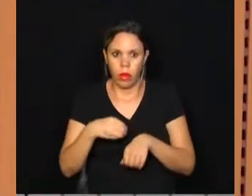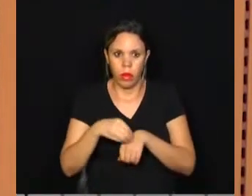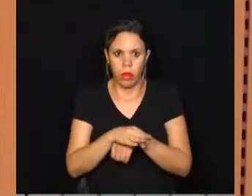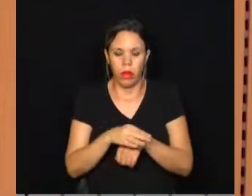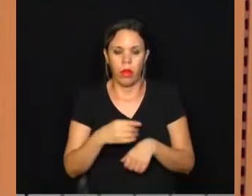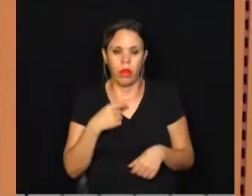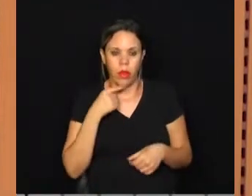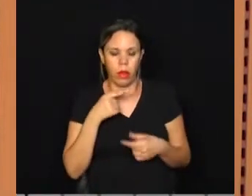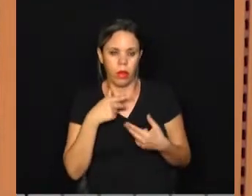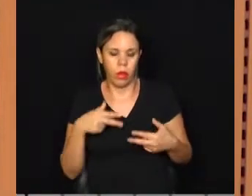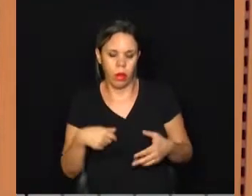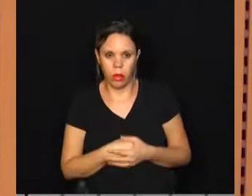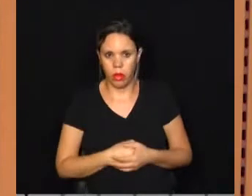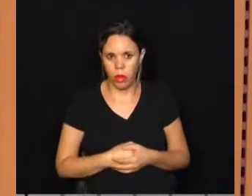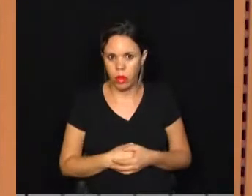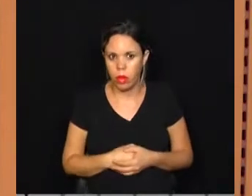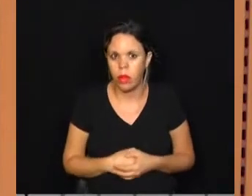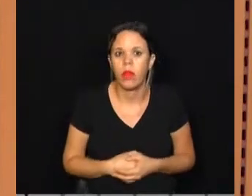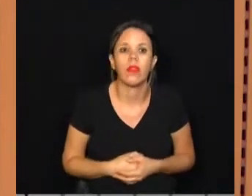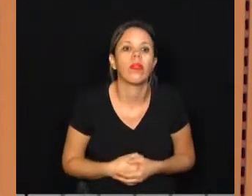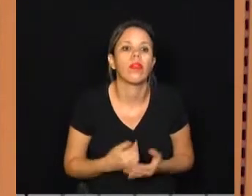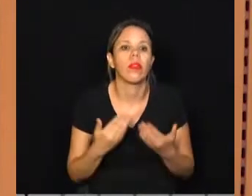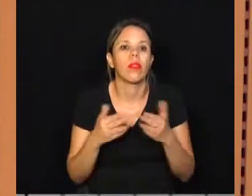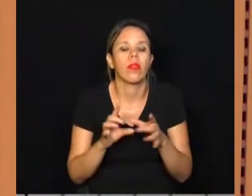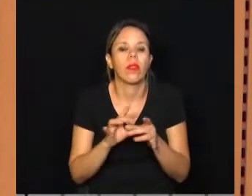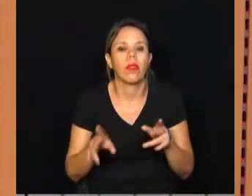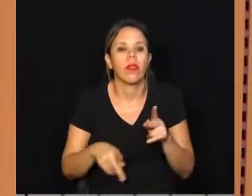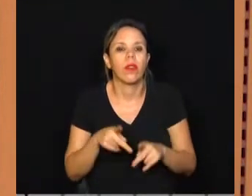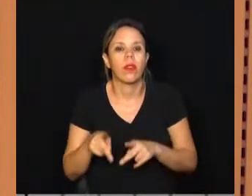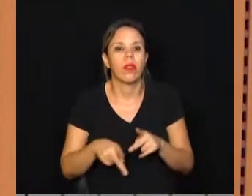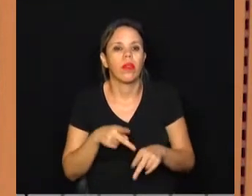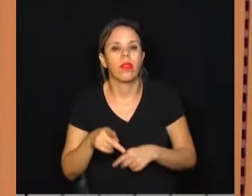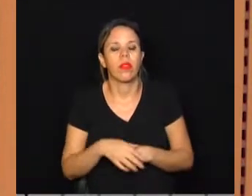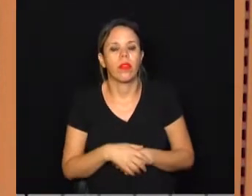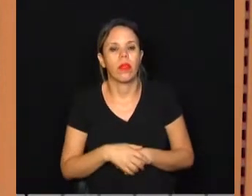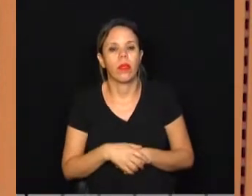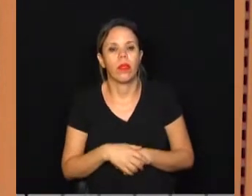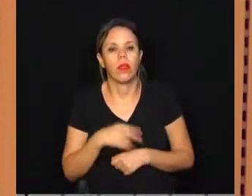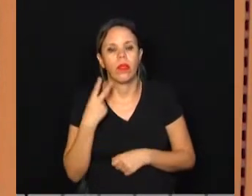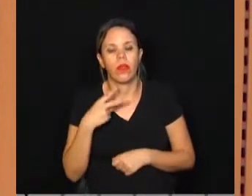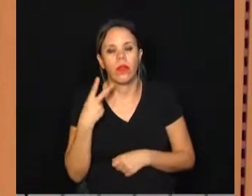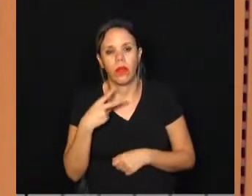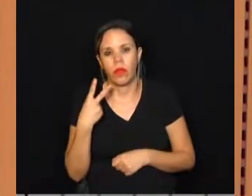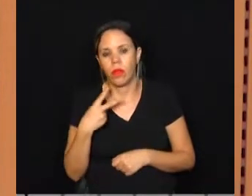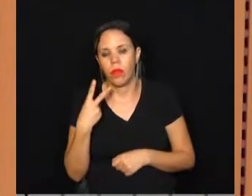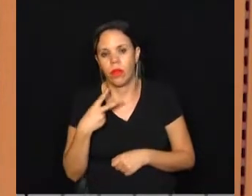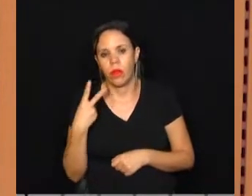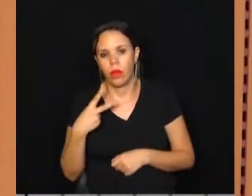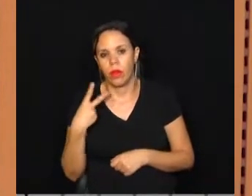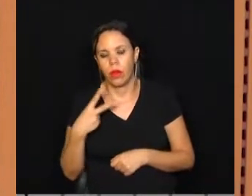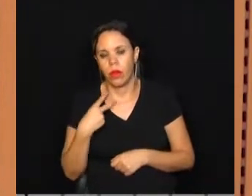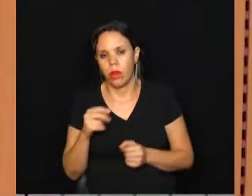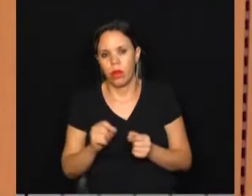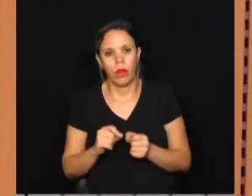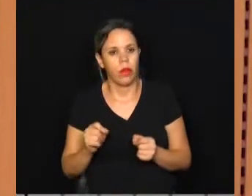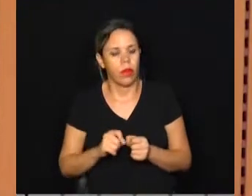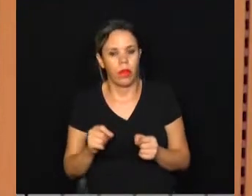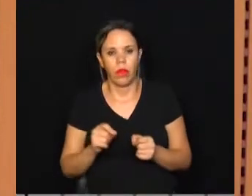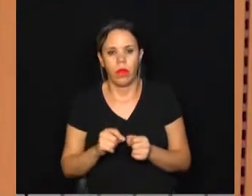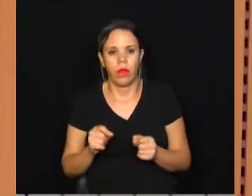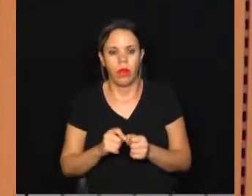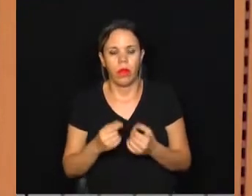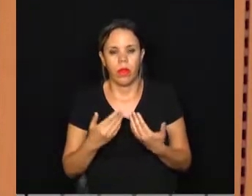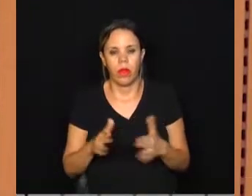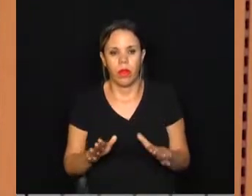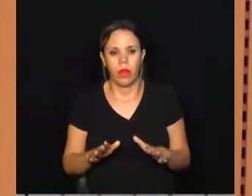algumas questões, Tish, eu vou abrir aqui para que o vereador e a vereadora façam uma